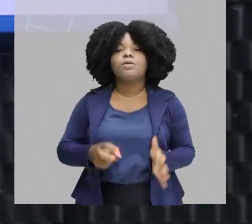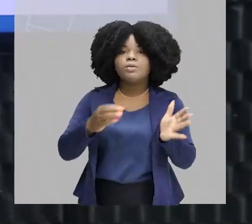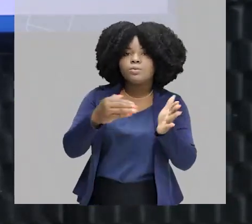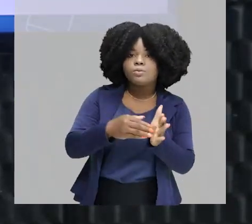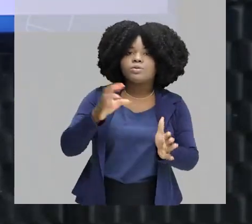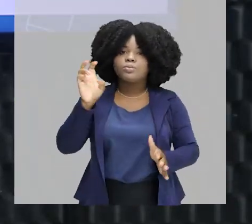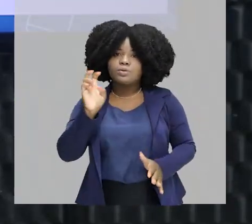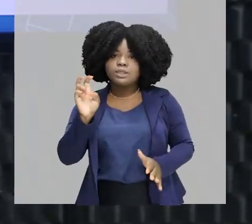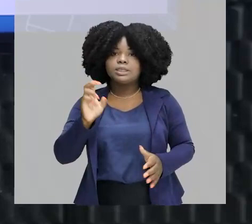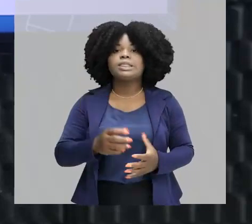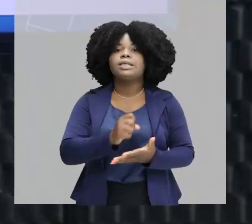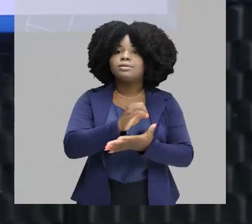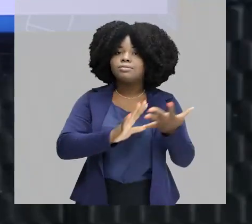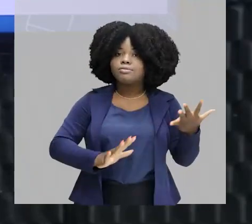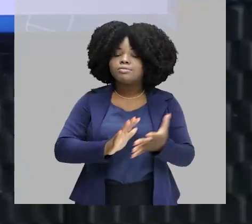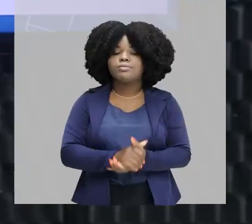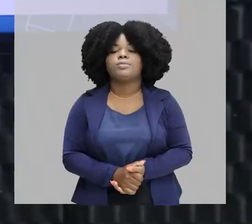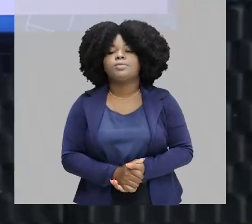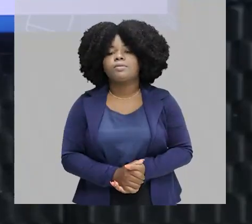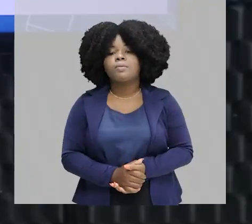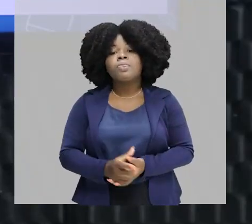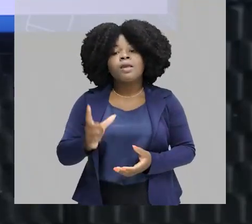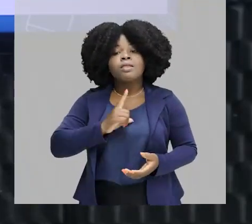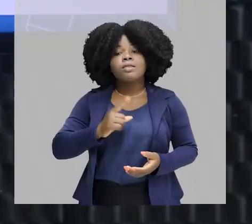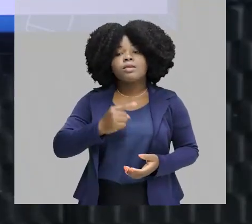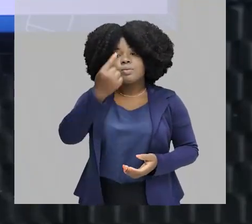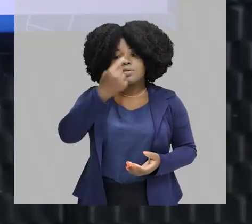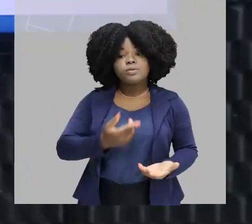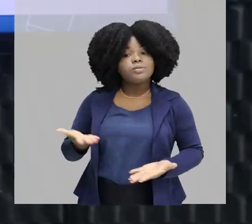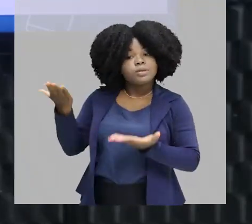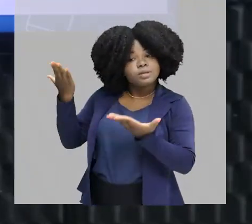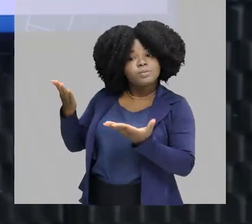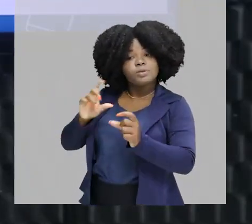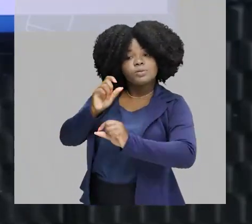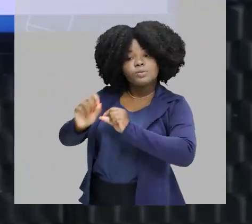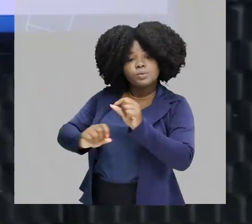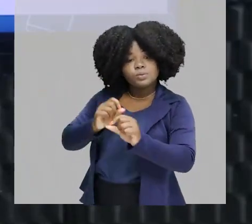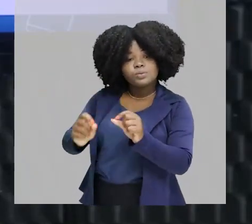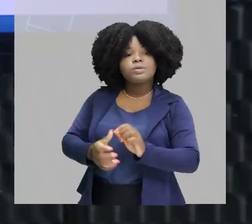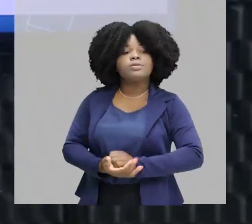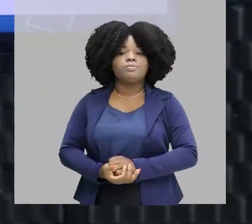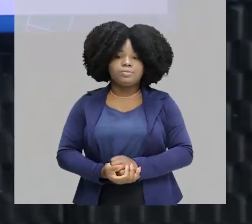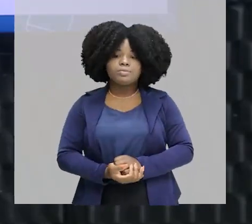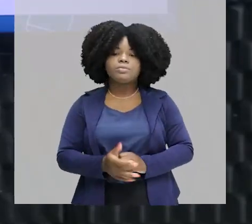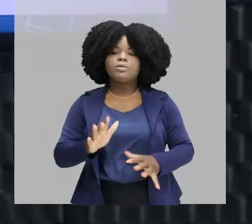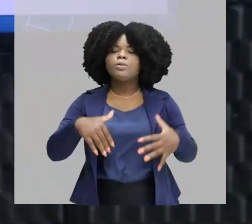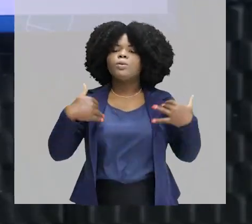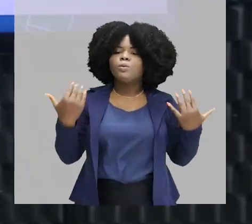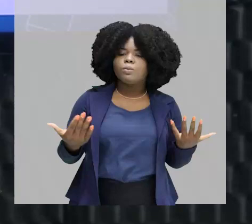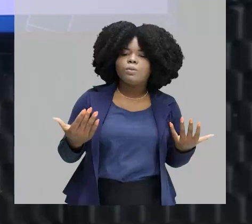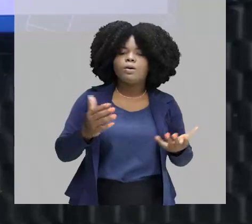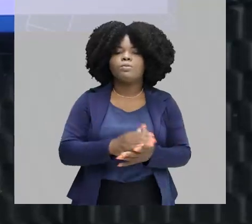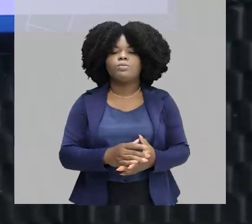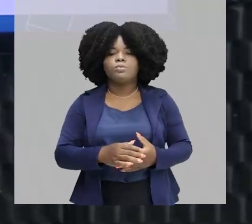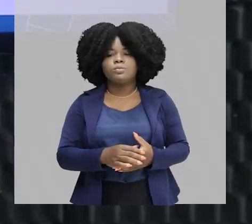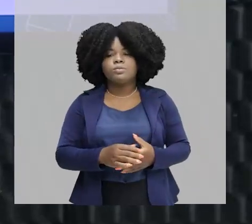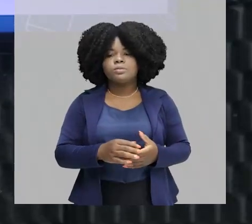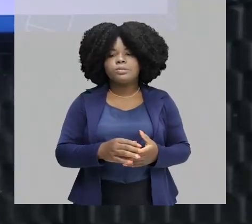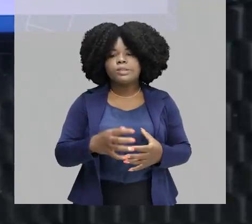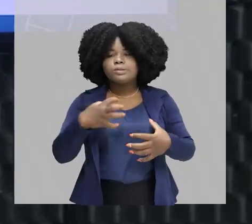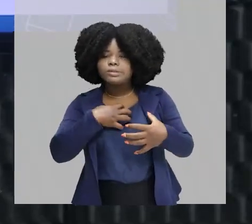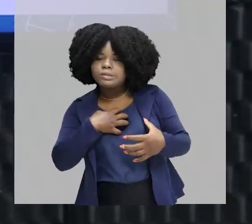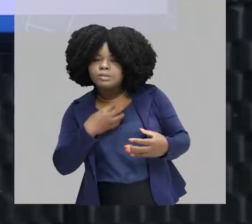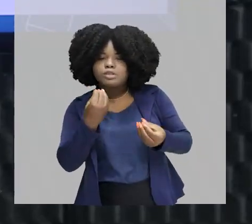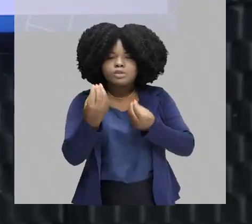exercício. Aqui eu tenho uma imagem que representa um pouquinho do que é, qual é a ideia do presente perfeito